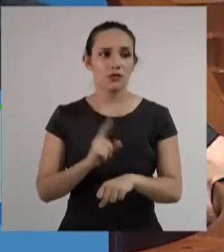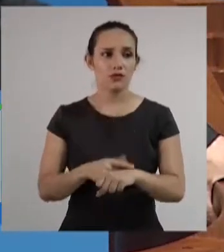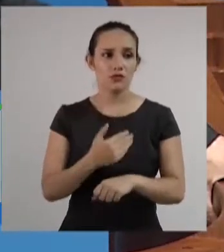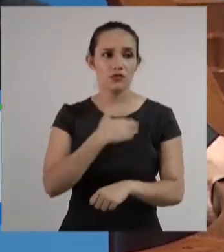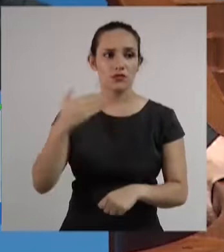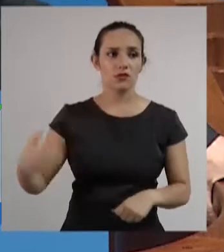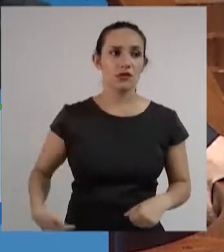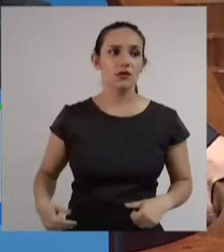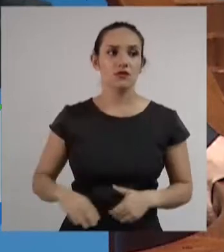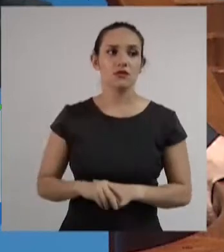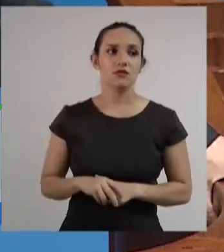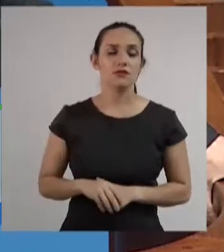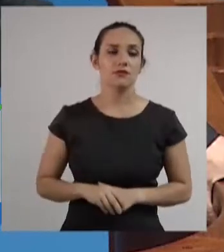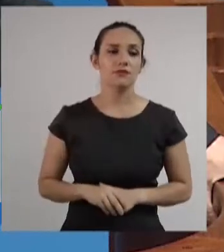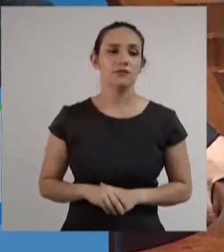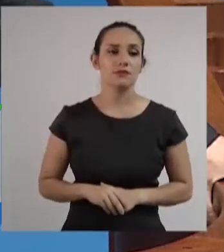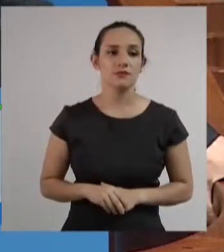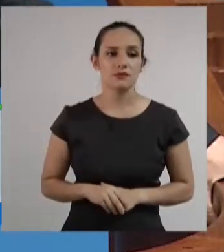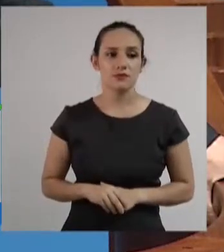assumir.